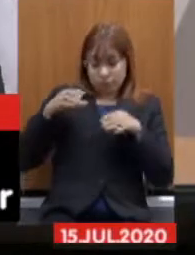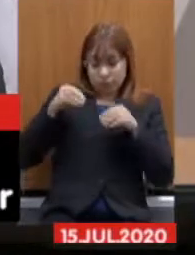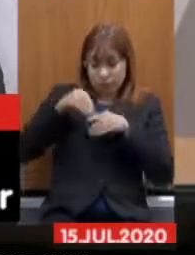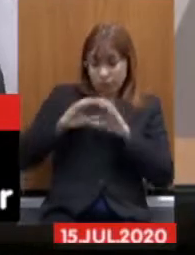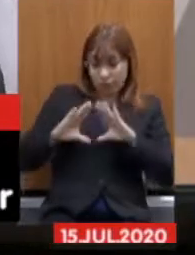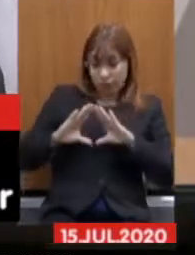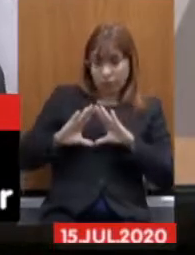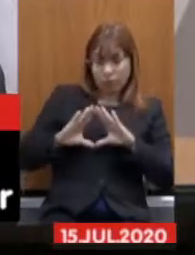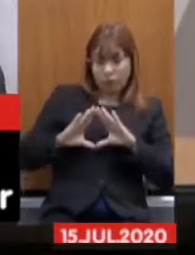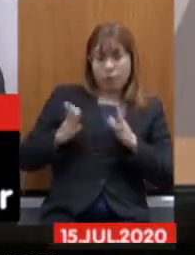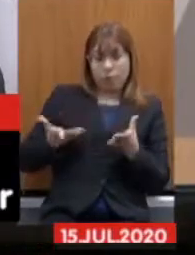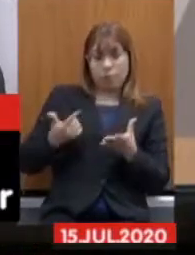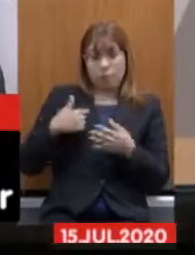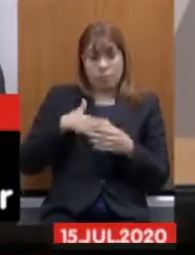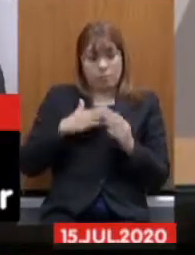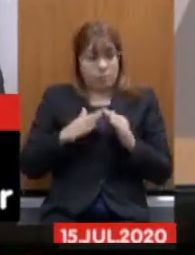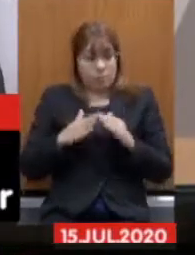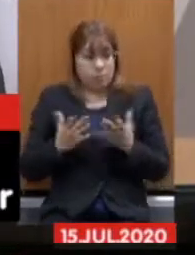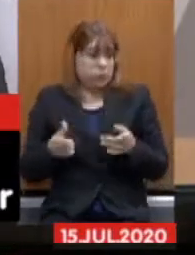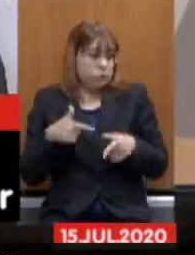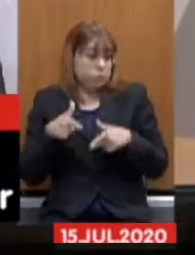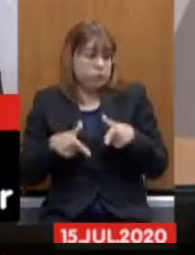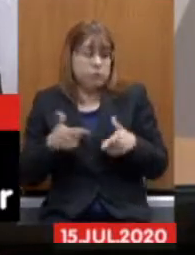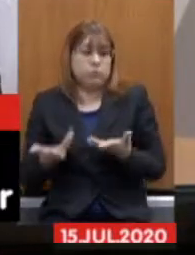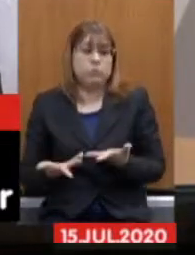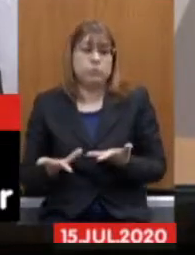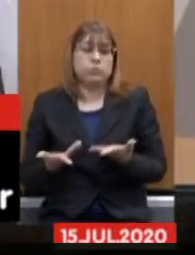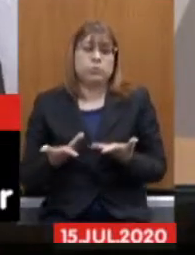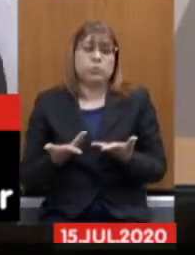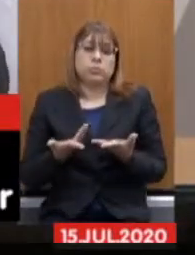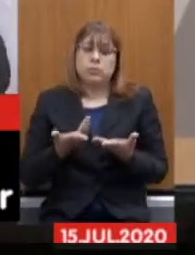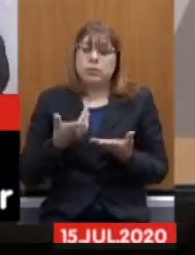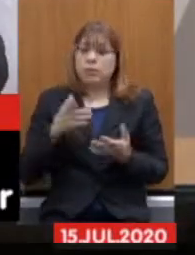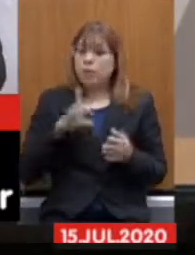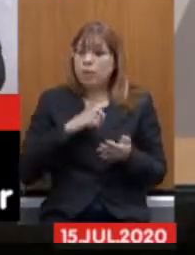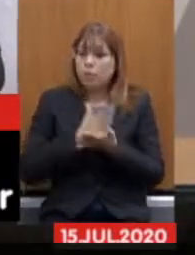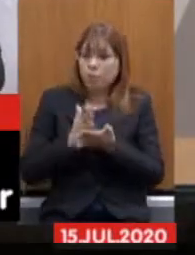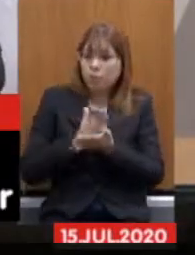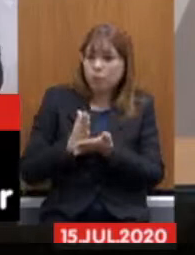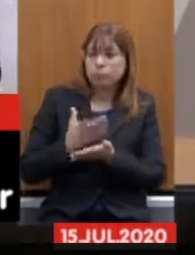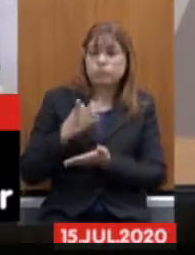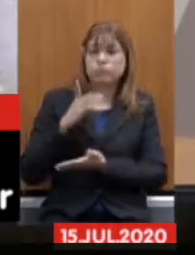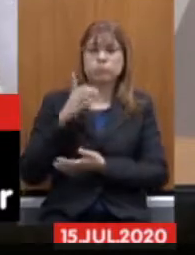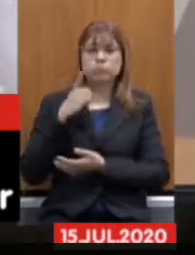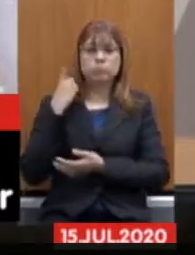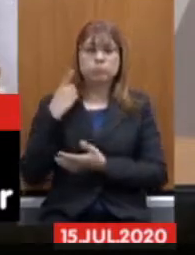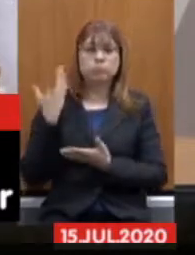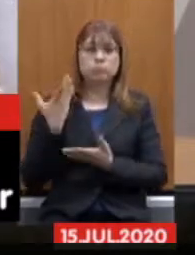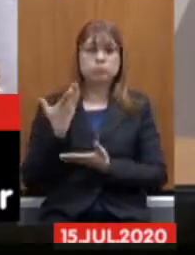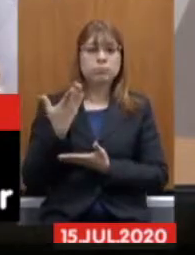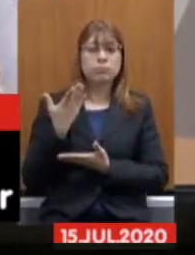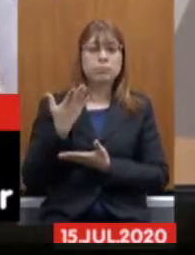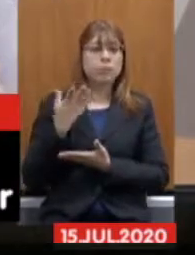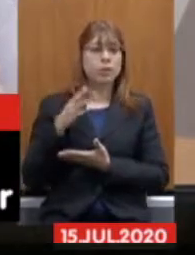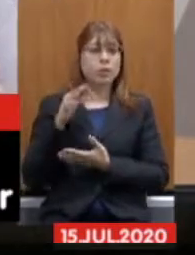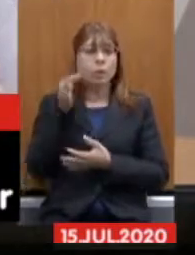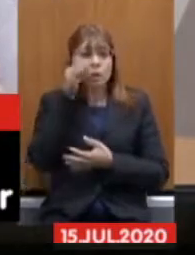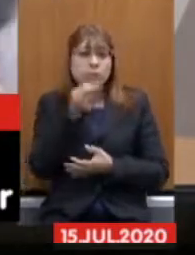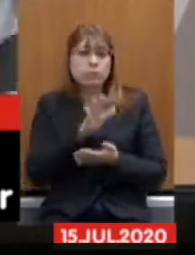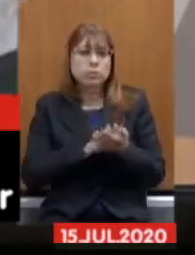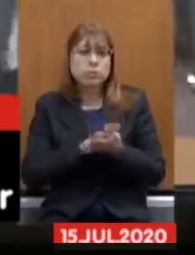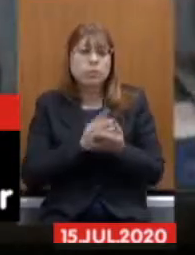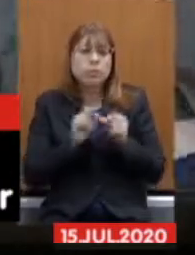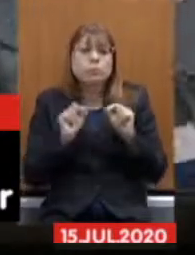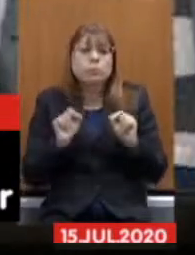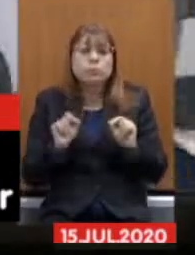quando apenas um pequeno grupo de parlamentares ou seja os vírus e são ouvidos o que fazer